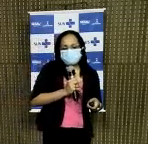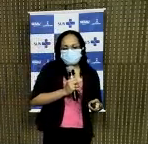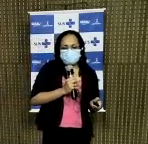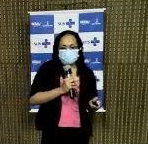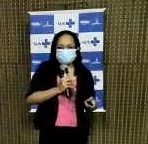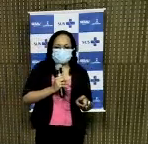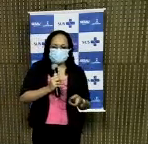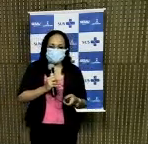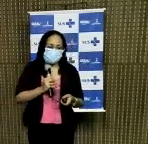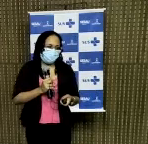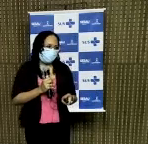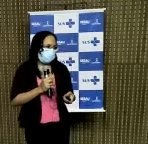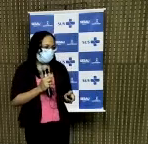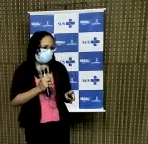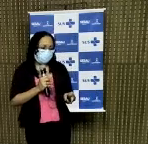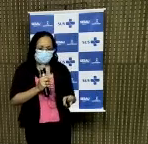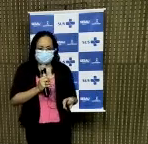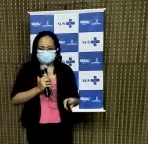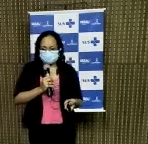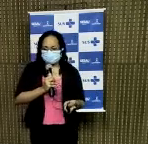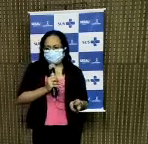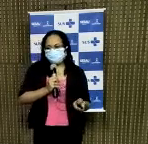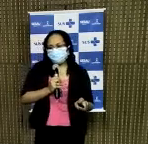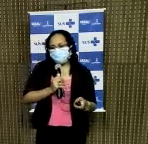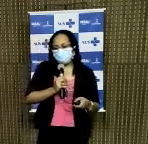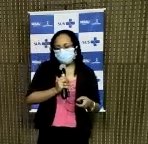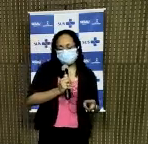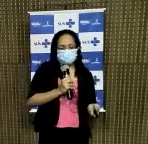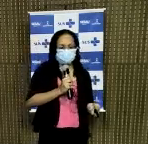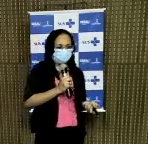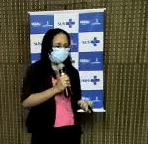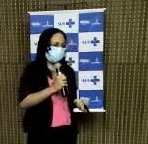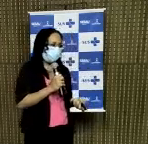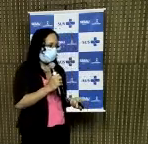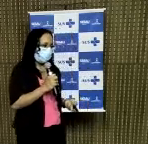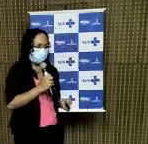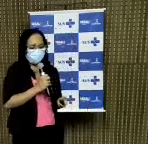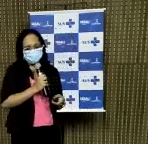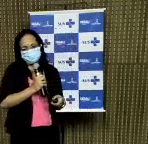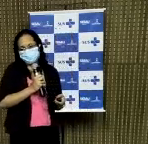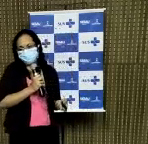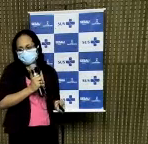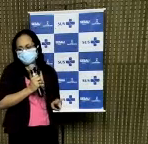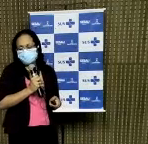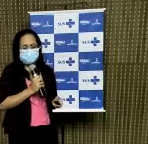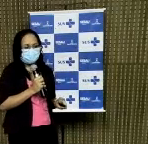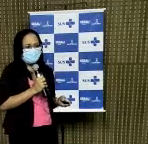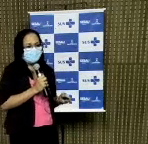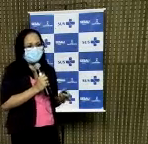Em relação ao perfil da população cadastrada no Bolsa Família, vocês podem ver que se mantém mais ou menos